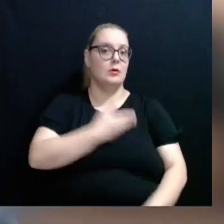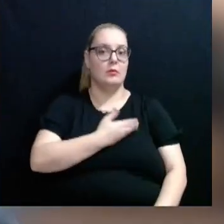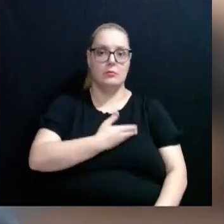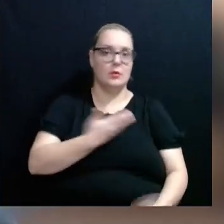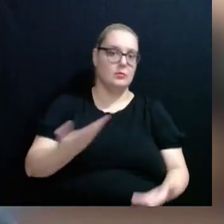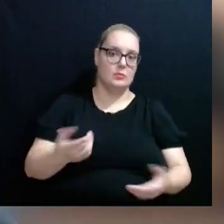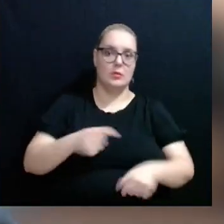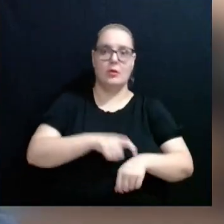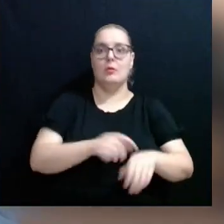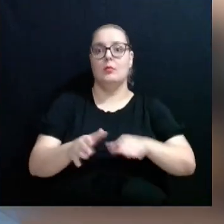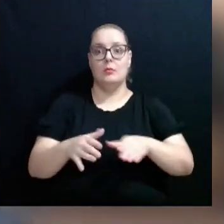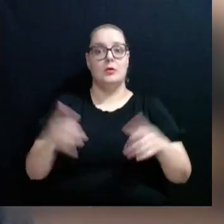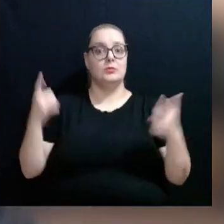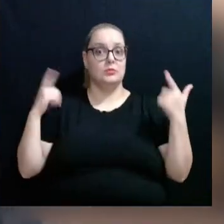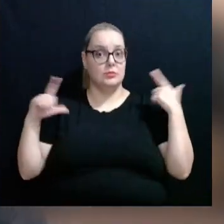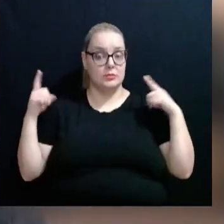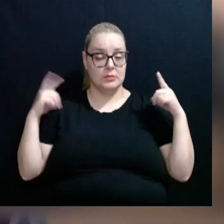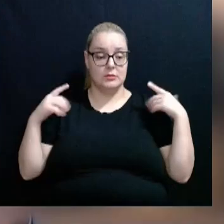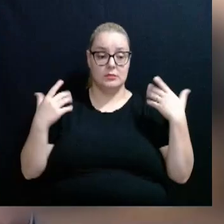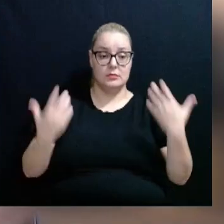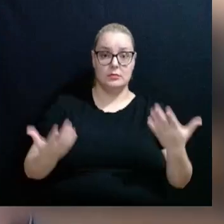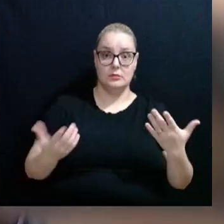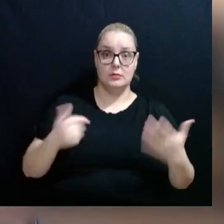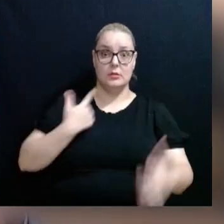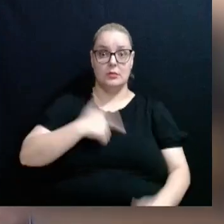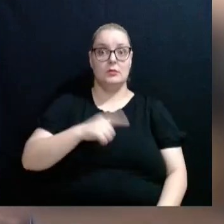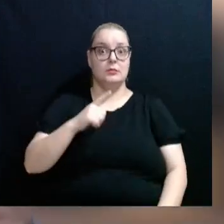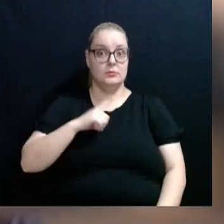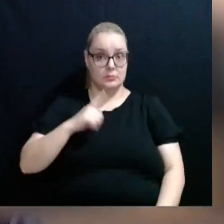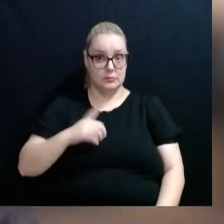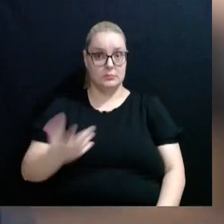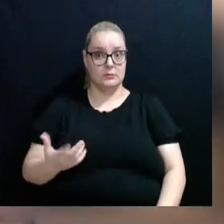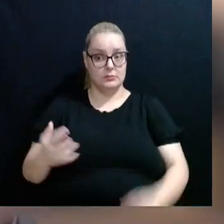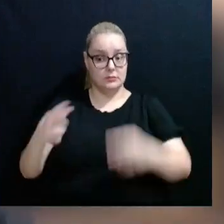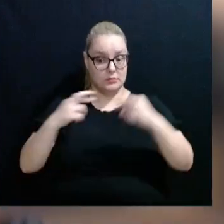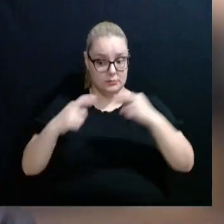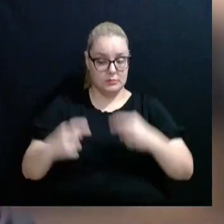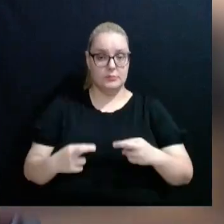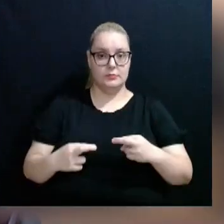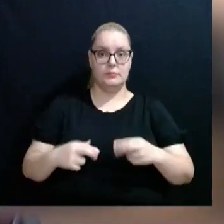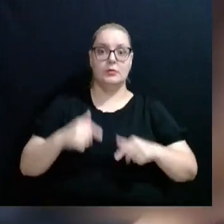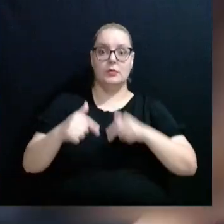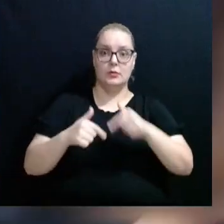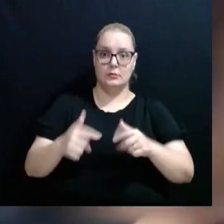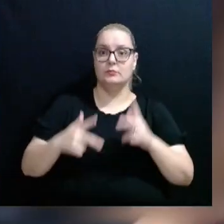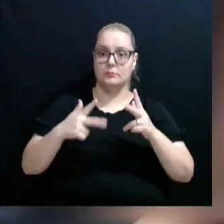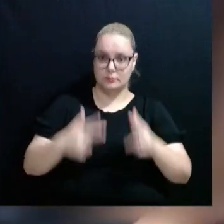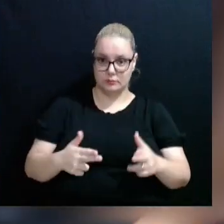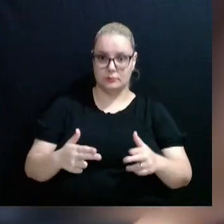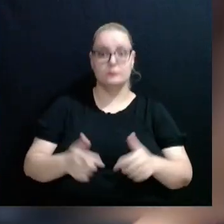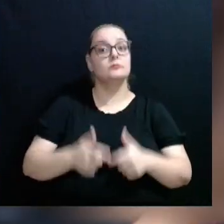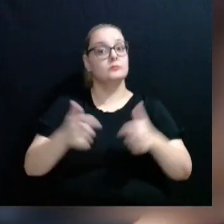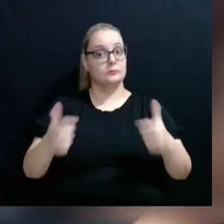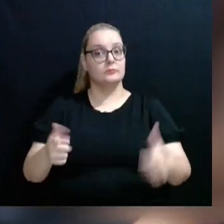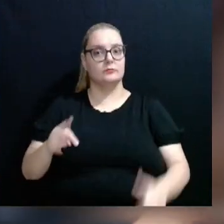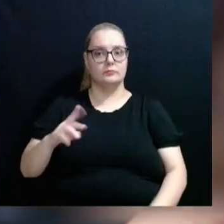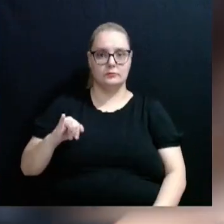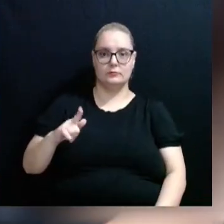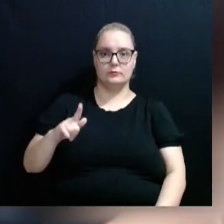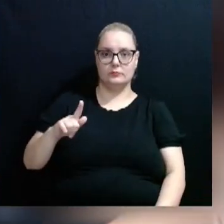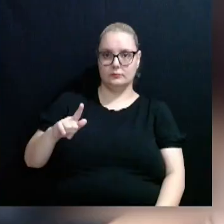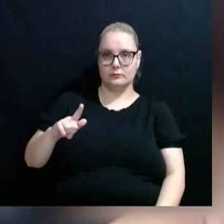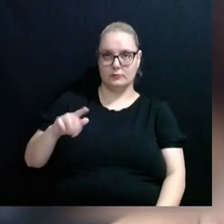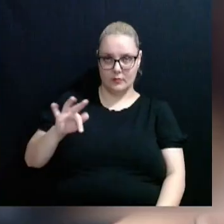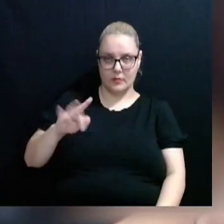lazer. E nós temos que considerar a questão do trabalho como uma grande trincheira. Esse debate tão